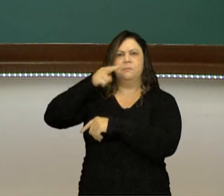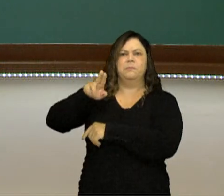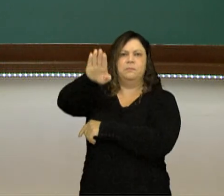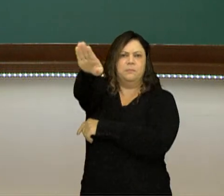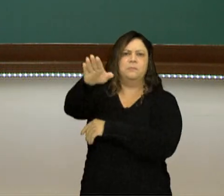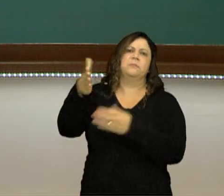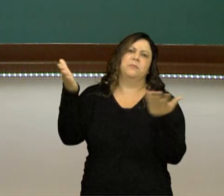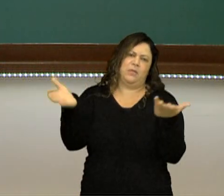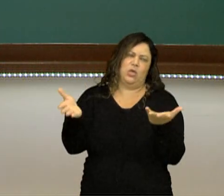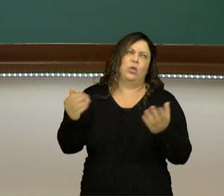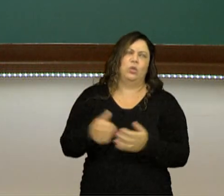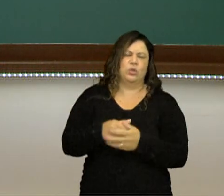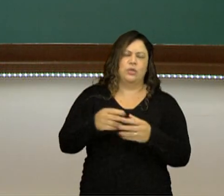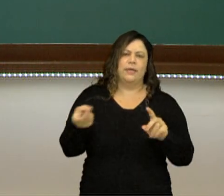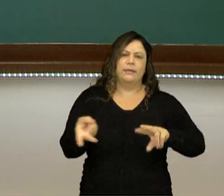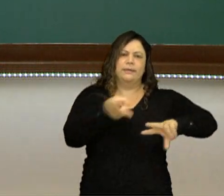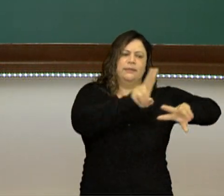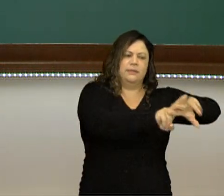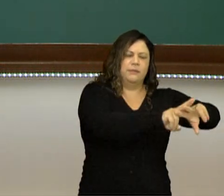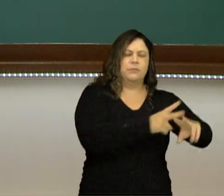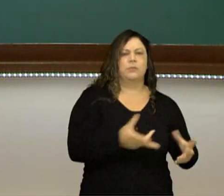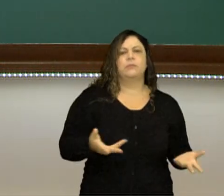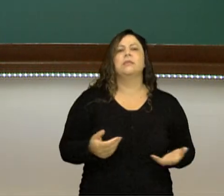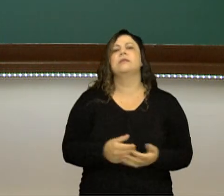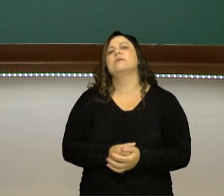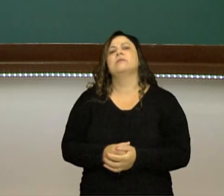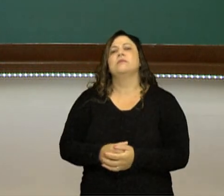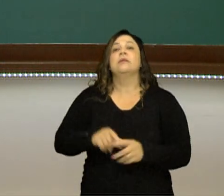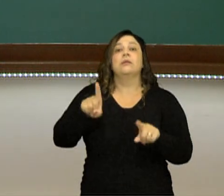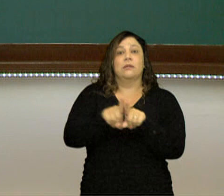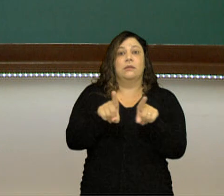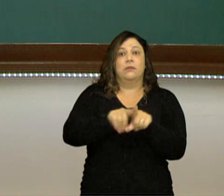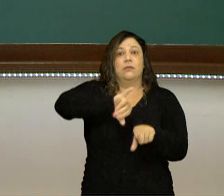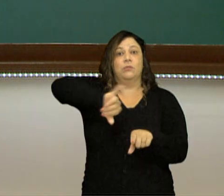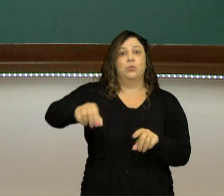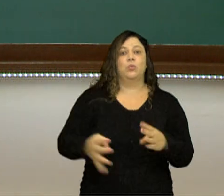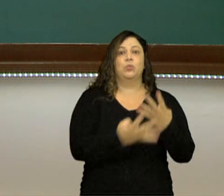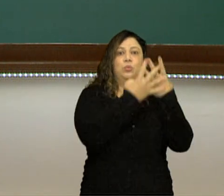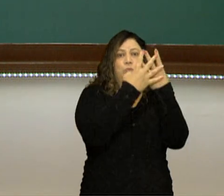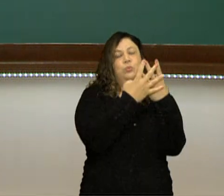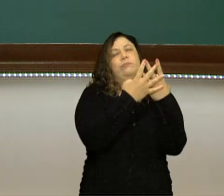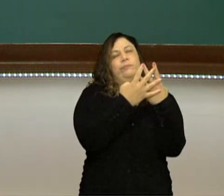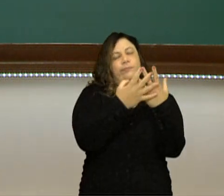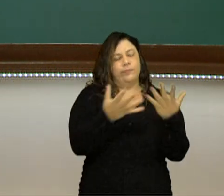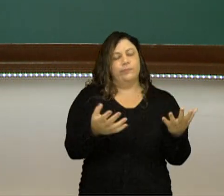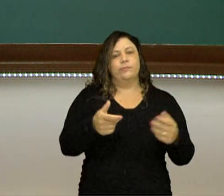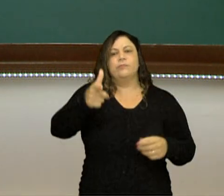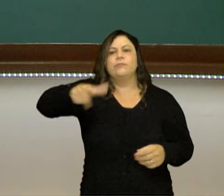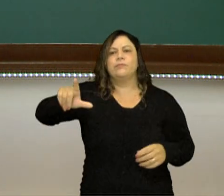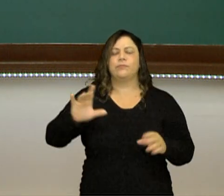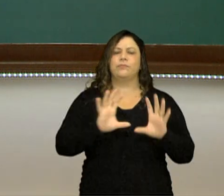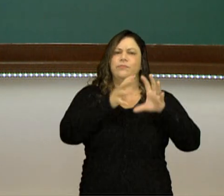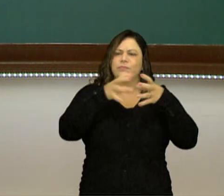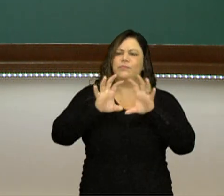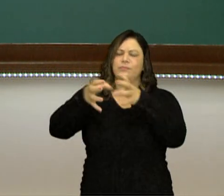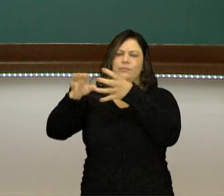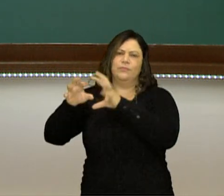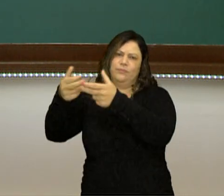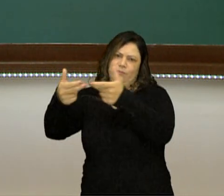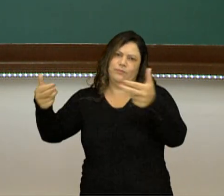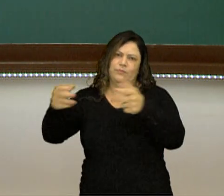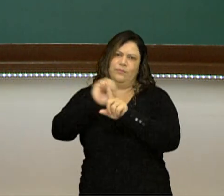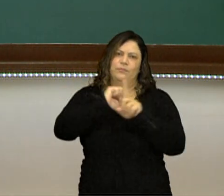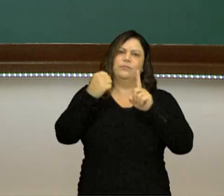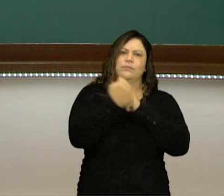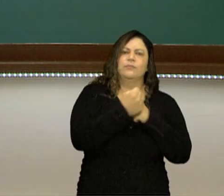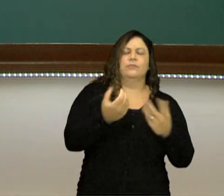ser presos. Também a questão muito grande dos judeus, tá? E de outras raças, além de outros grupos